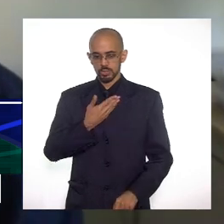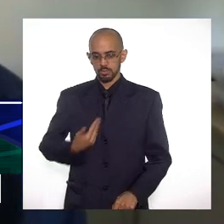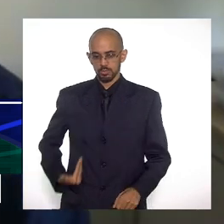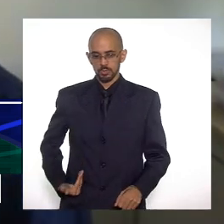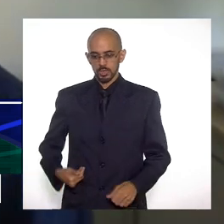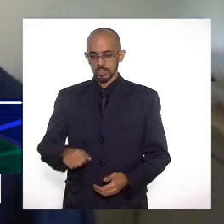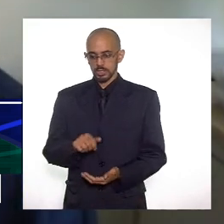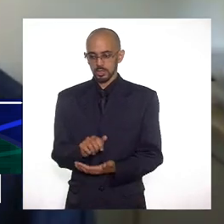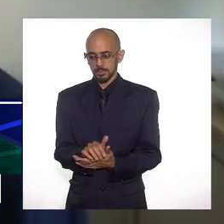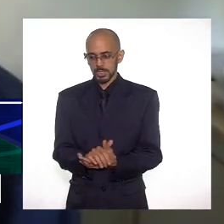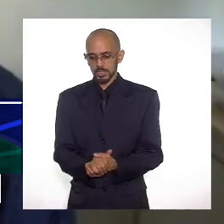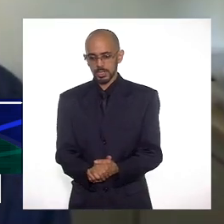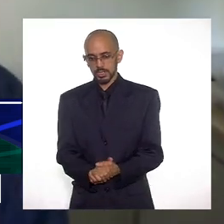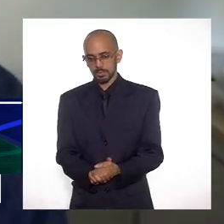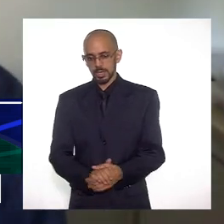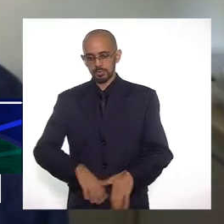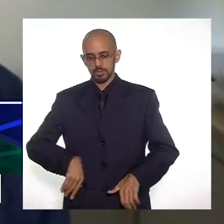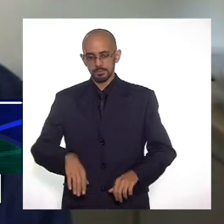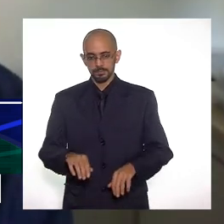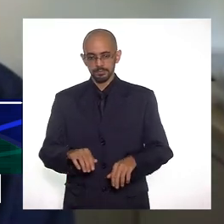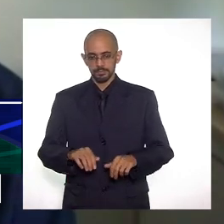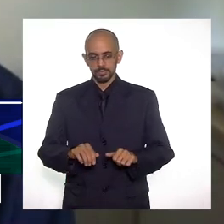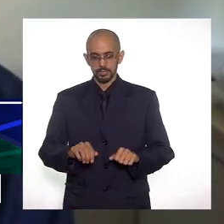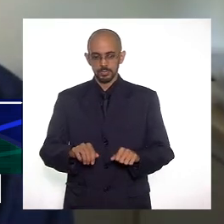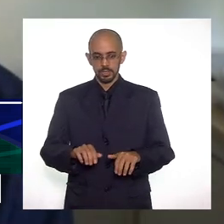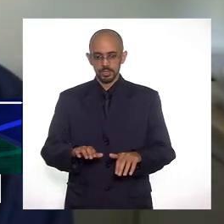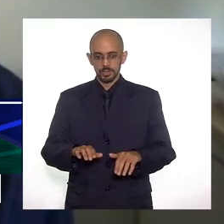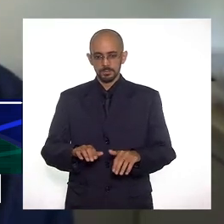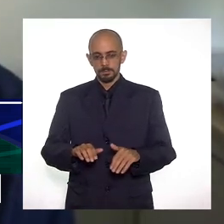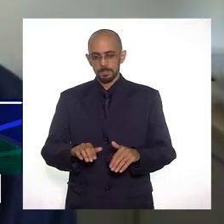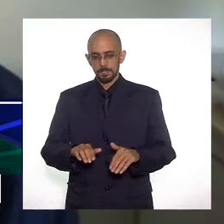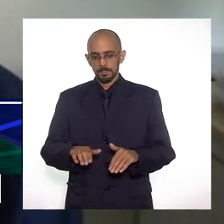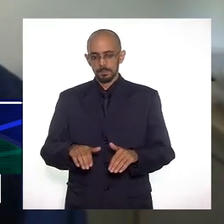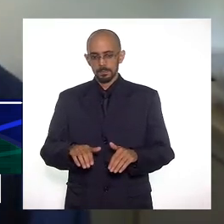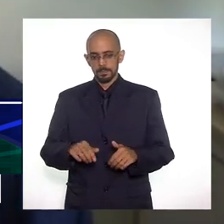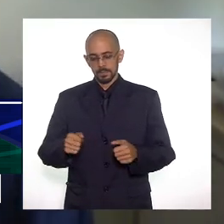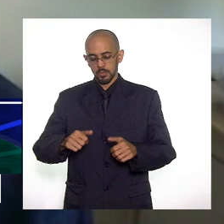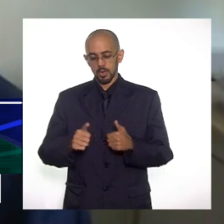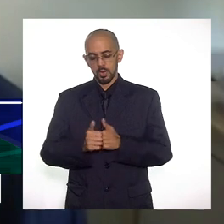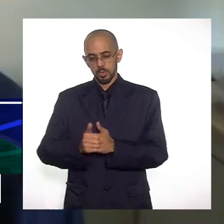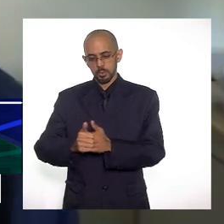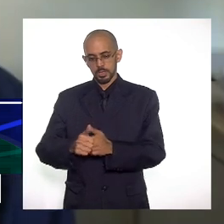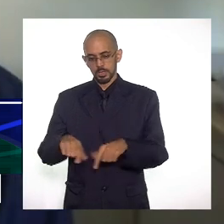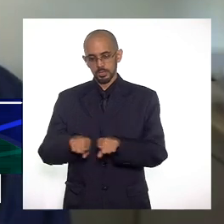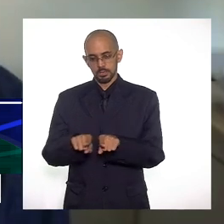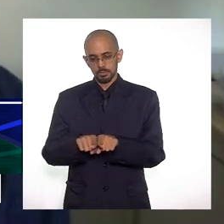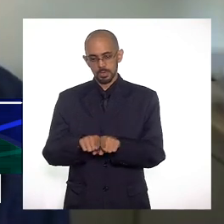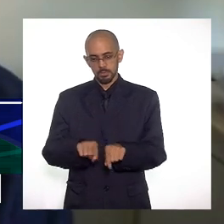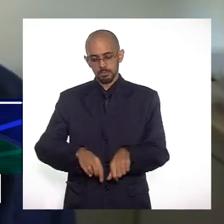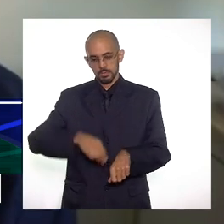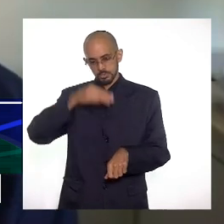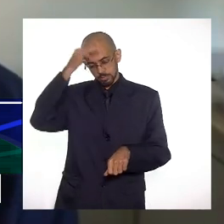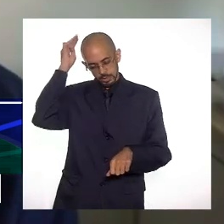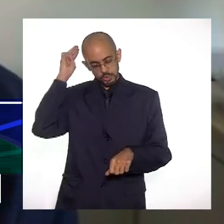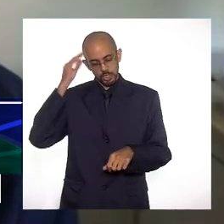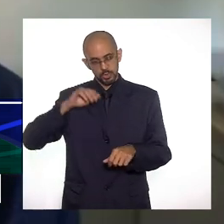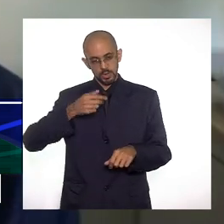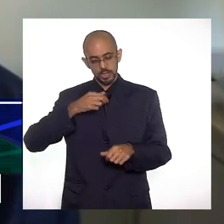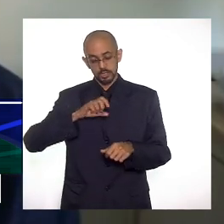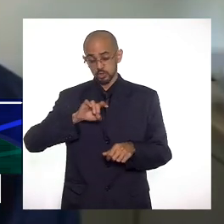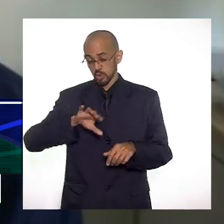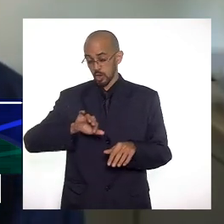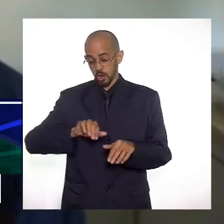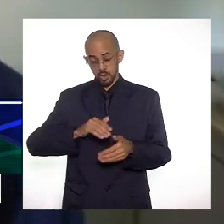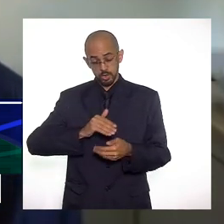para a emenda número 1, e acompanhei o deputado Márcio Pacheco, ela simplesmente